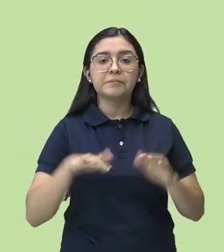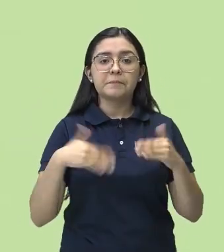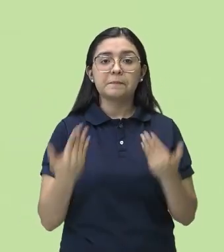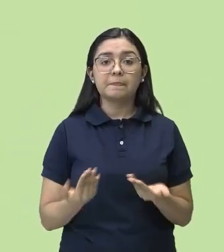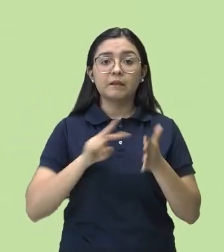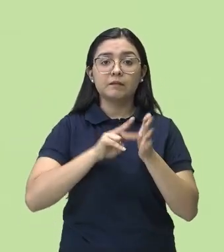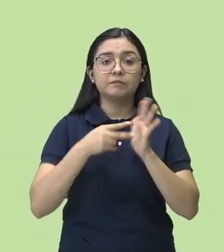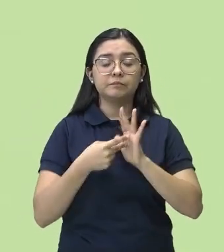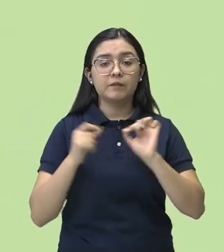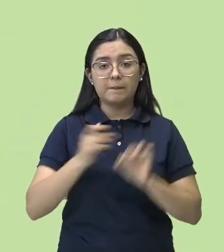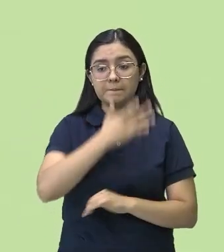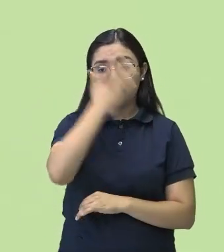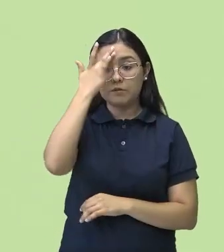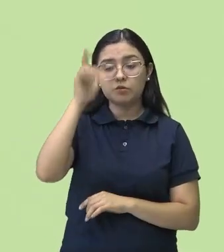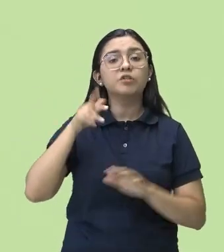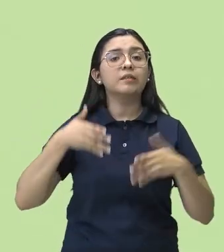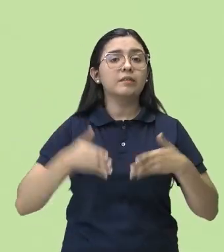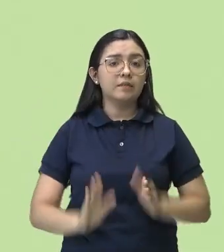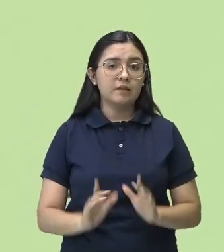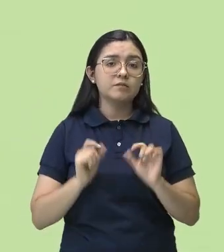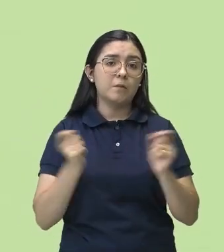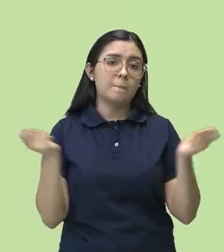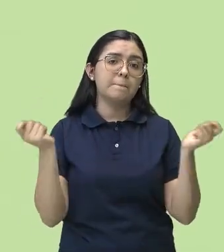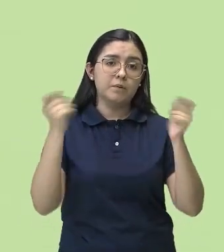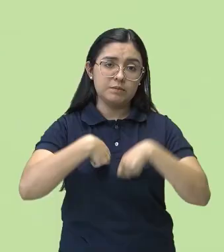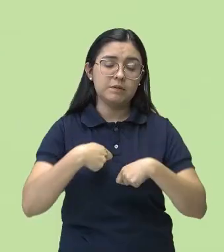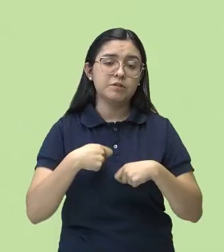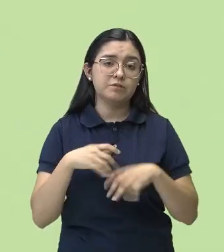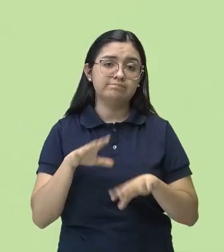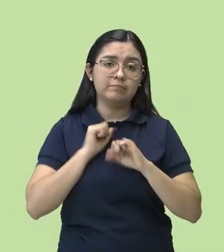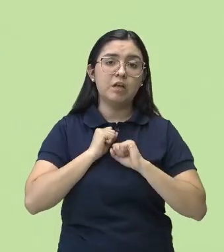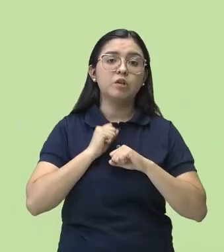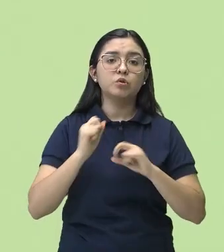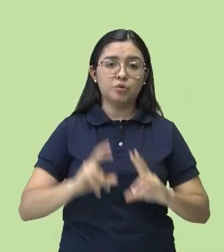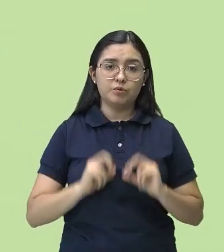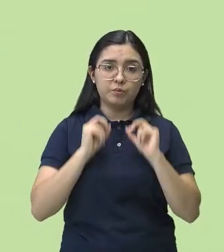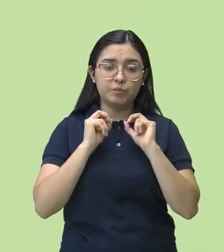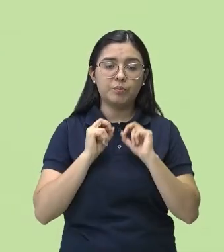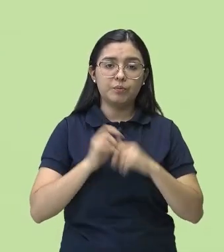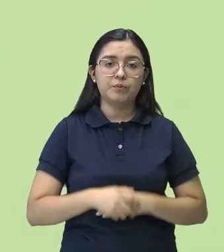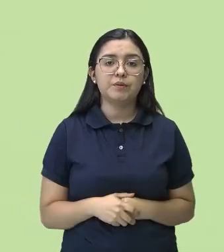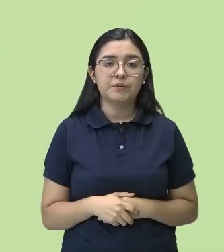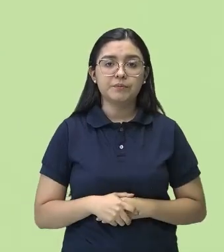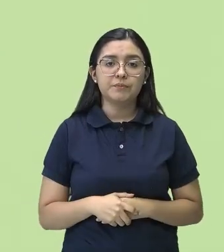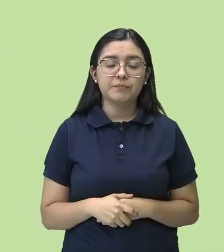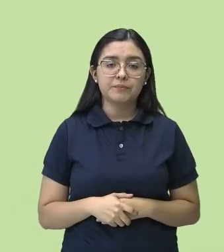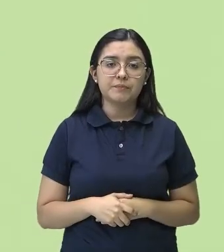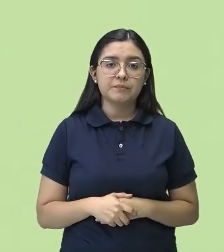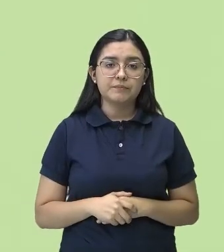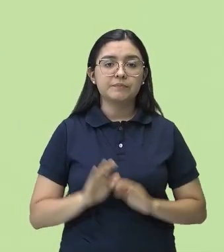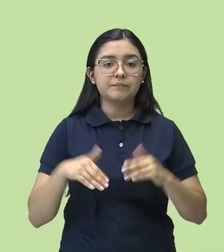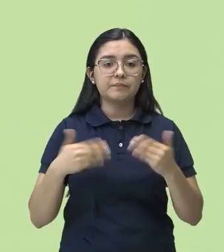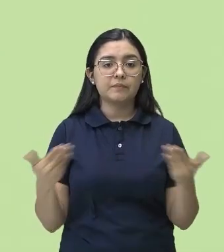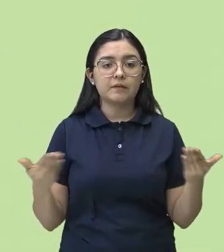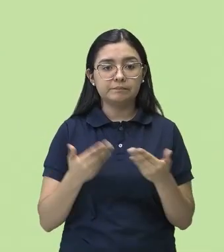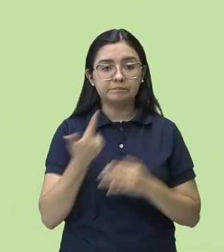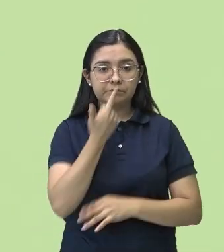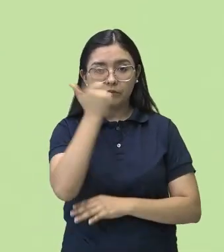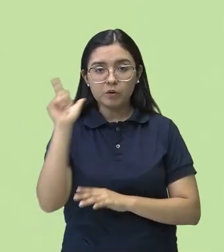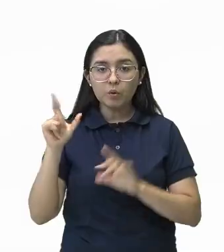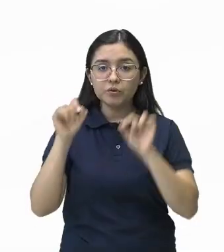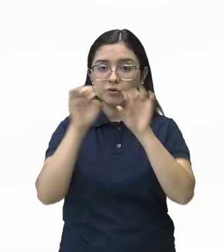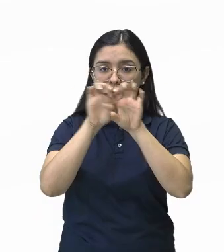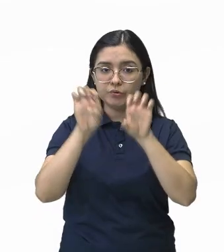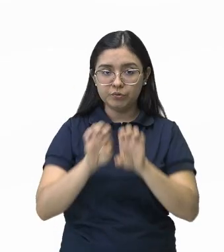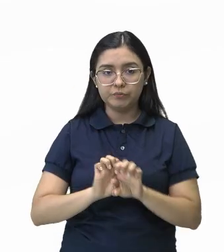Ou seja, o indivíduo ele nasce com predisposição para ter também aquele tipo de câncer. Vamos falar de uma outra